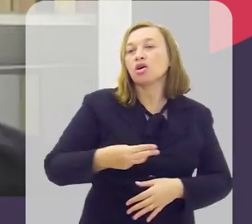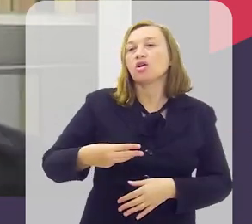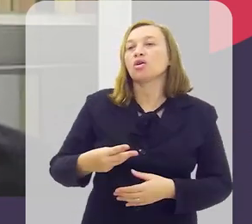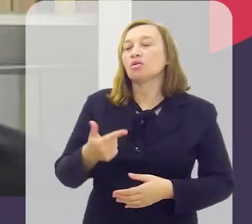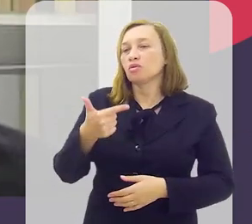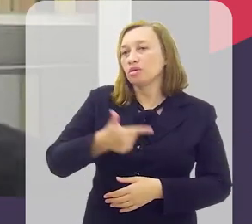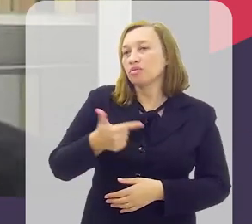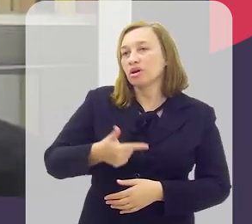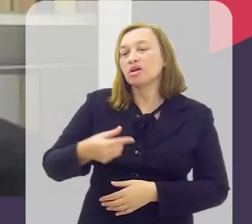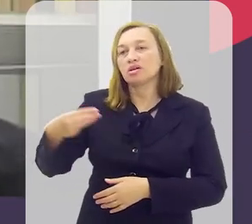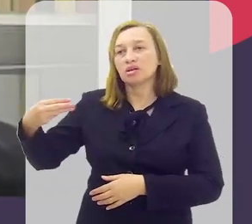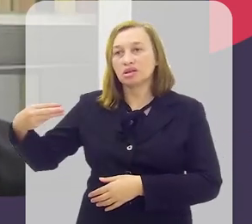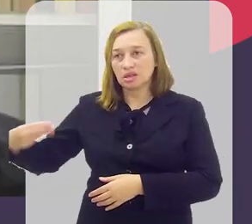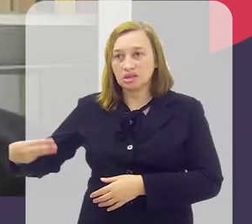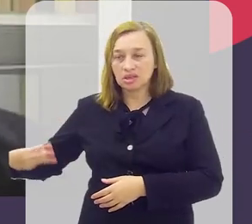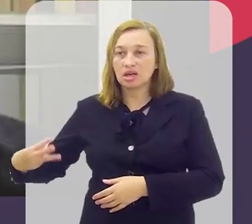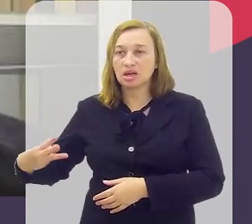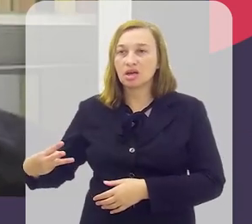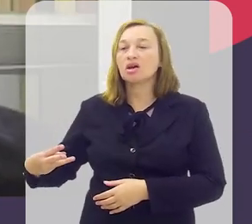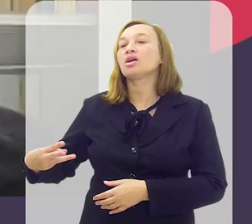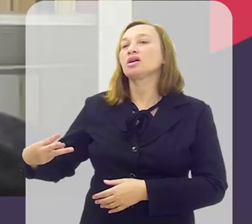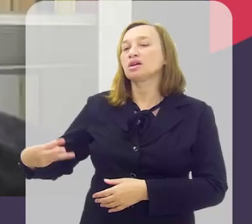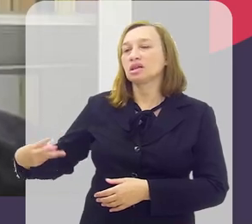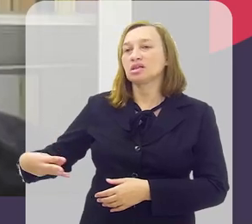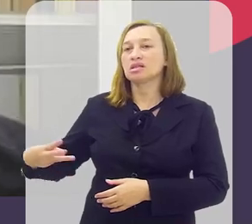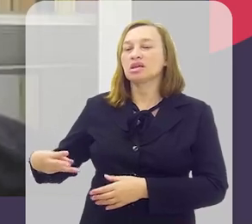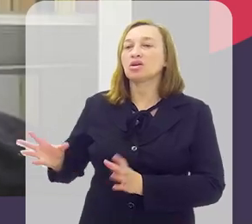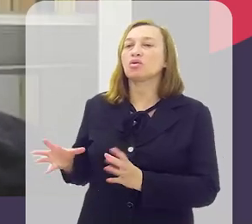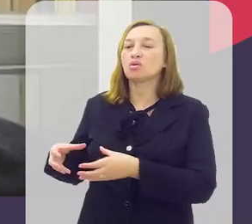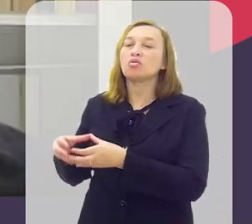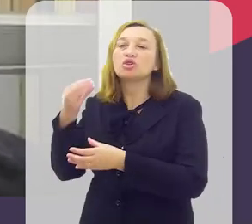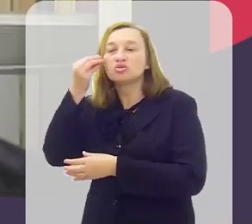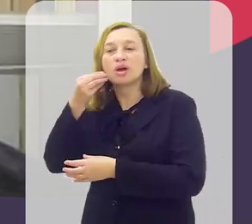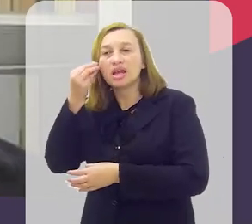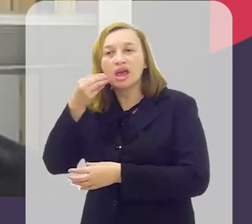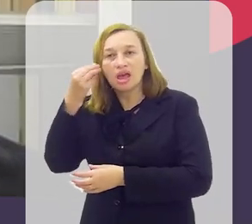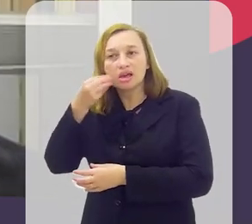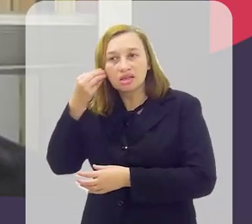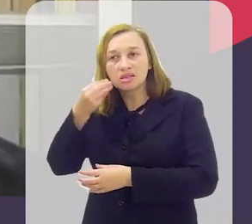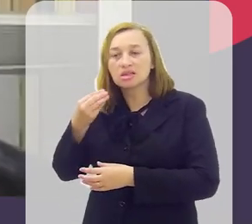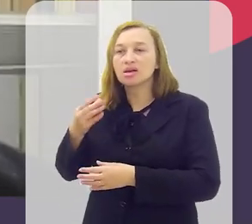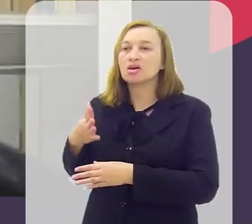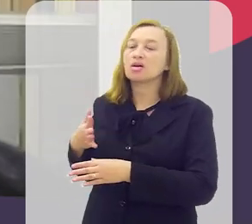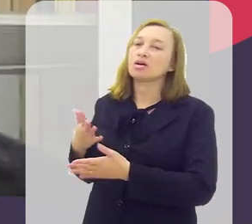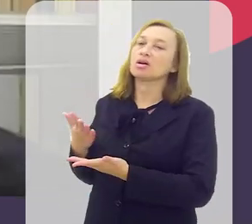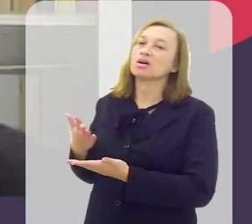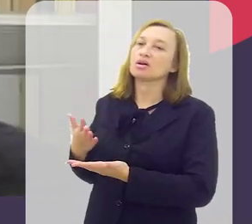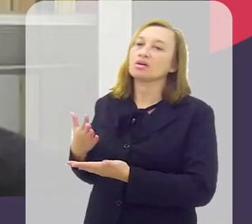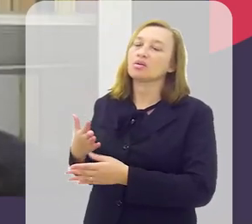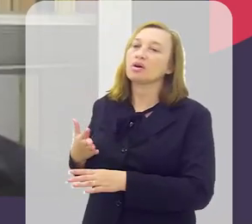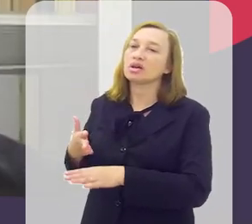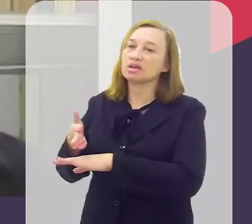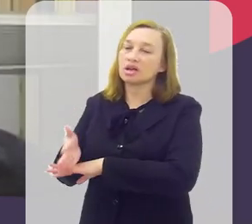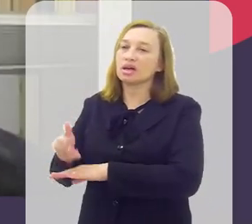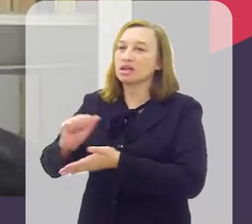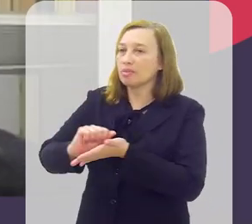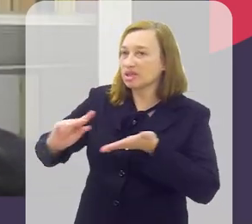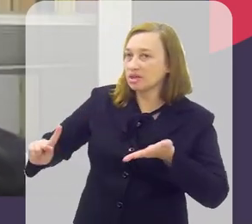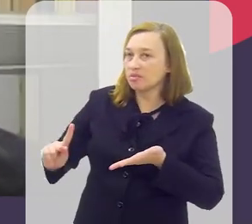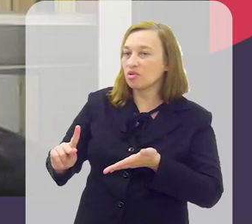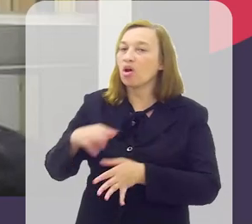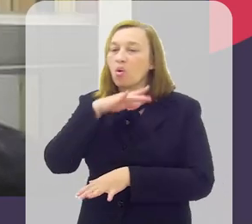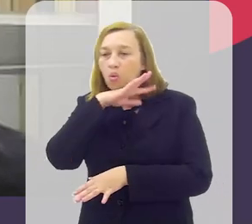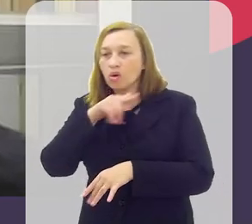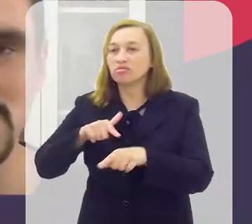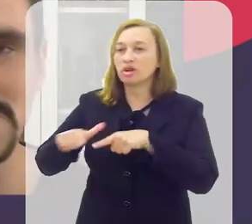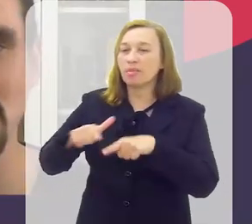jovem, daqueles que tiveram a sua primeira experiência remunerada com a entrega plataformizada, né, uma atividade super precarizada. Enfim,